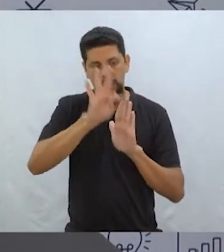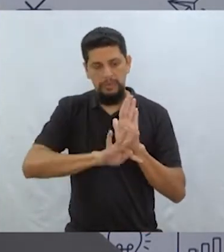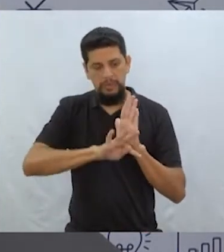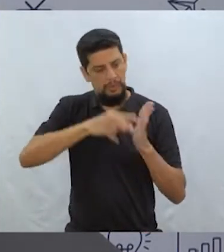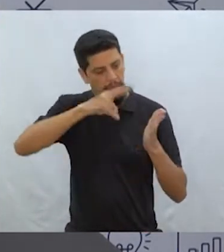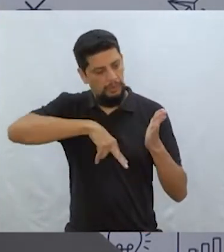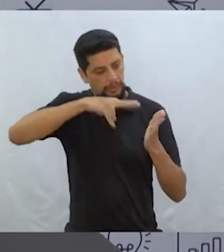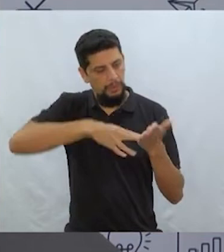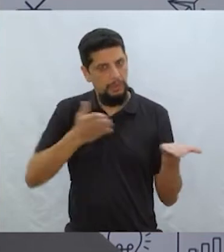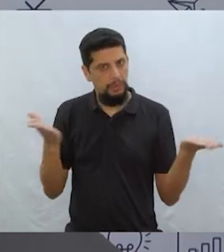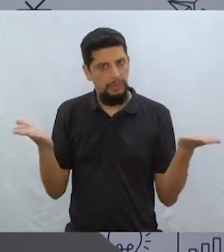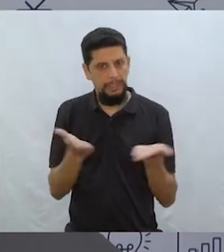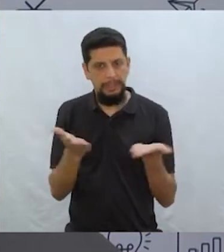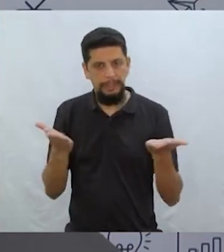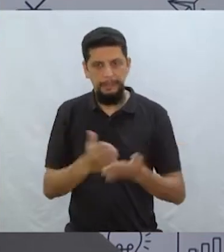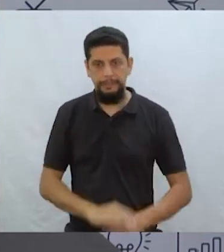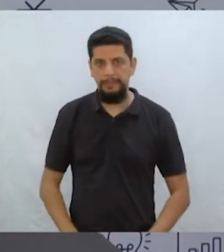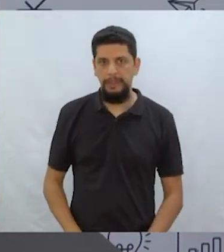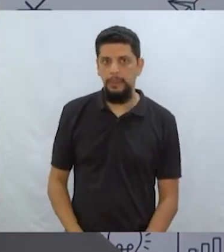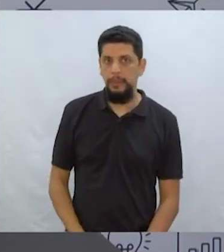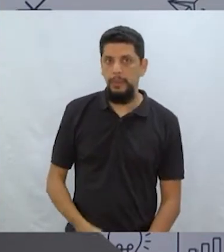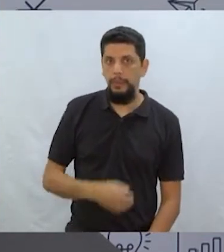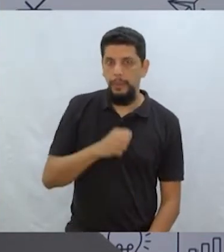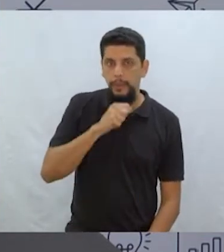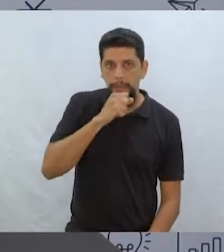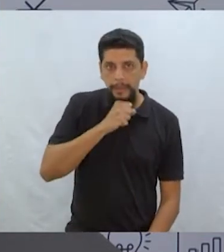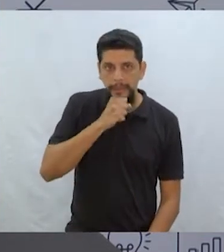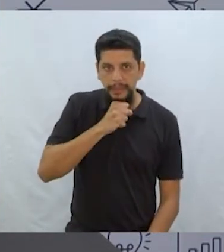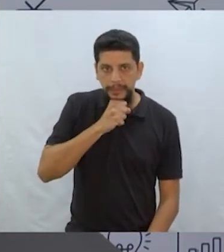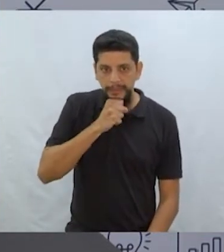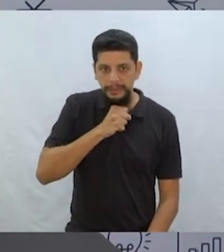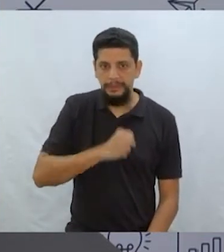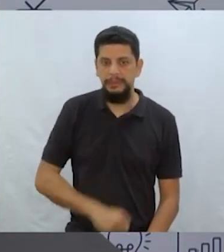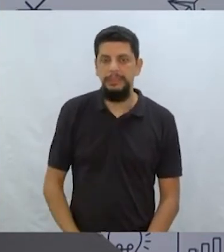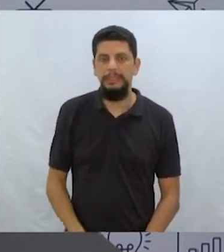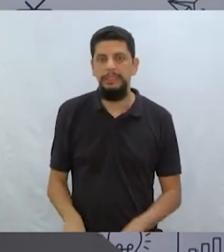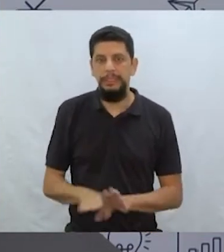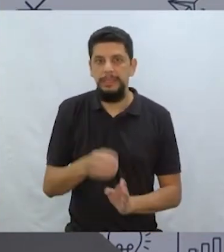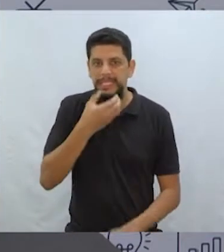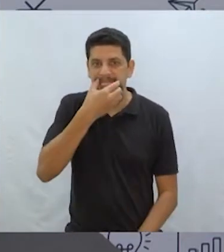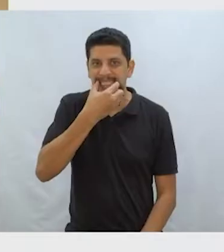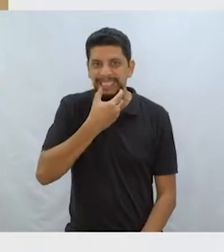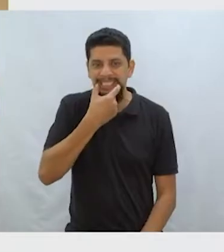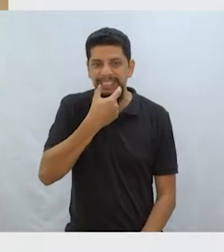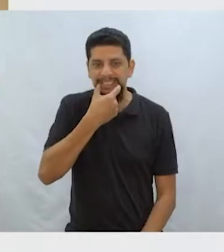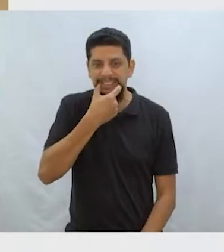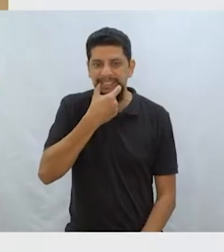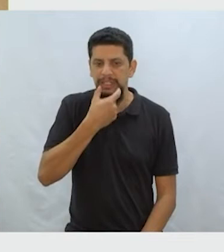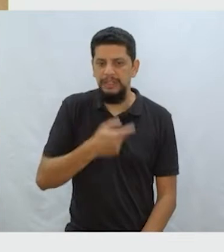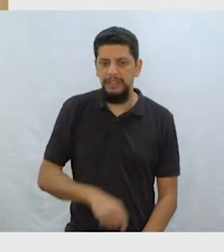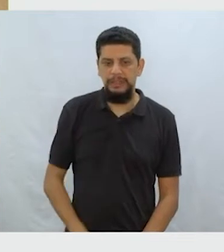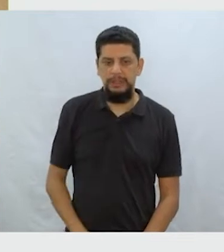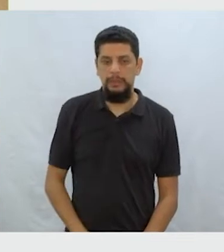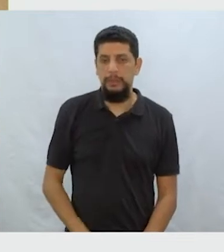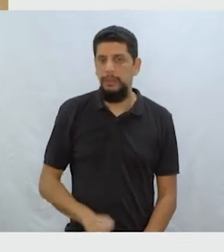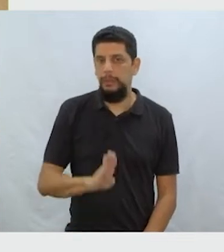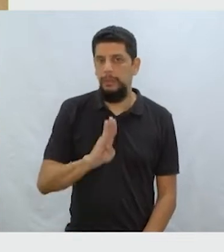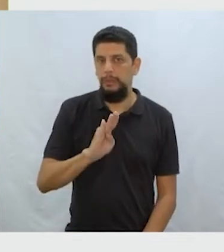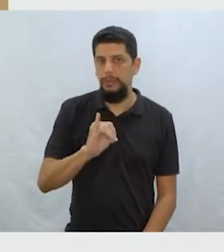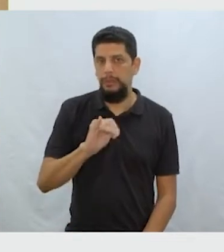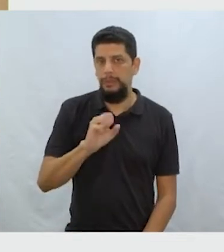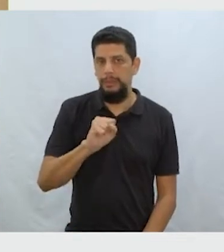texto que nós vamos ler hoje é o bisavô e a dentadura OBS avo e